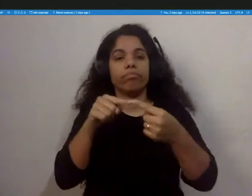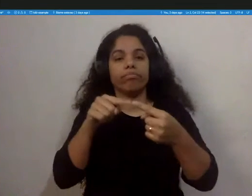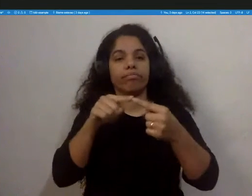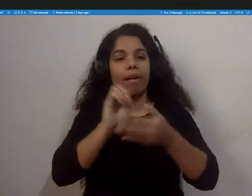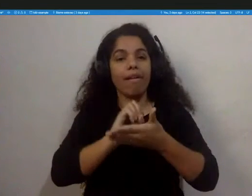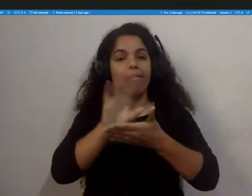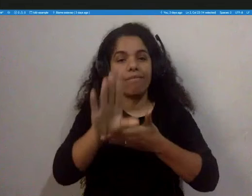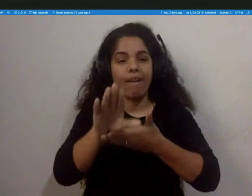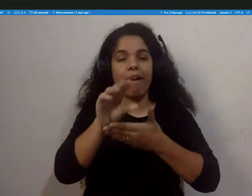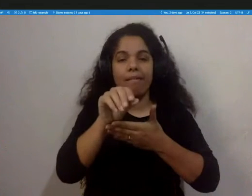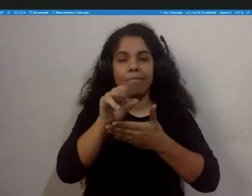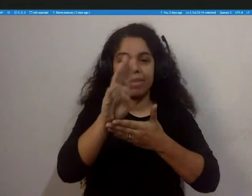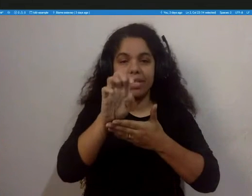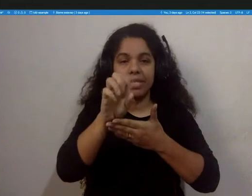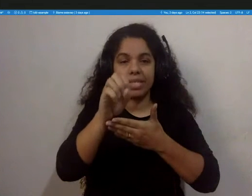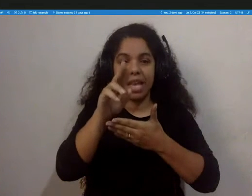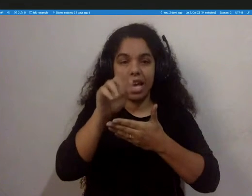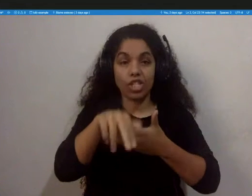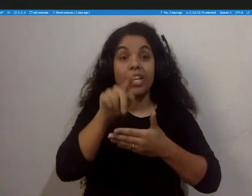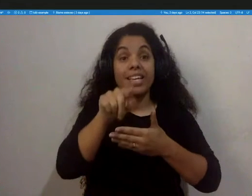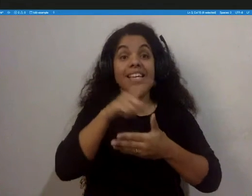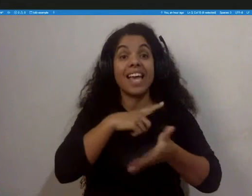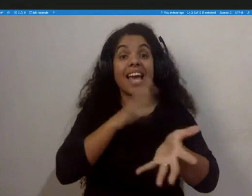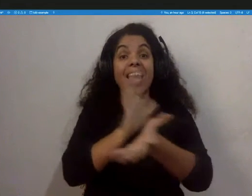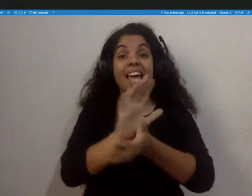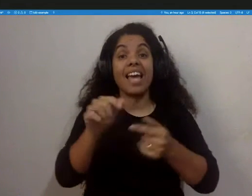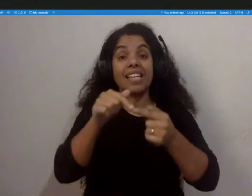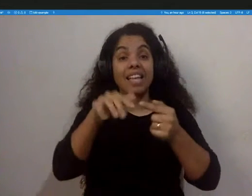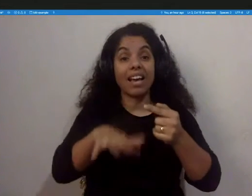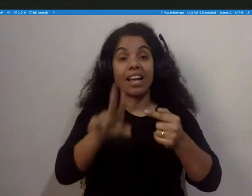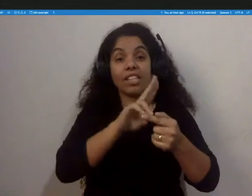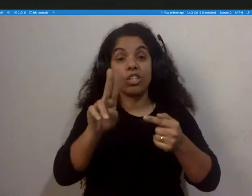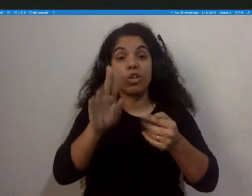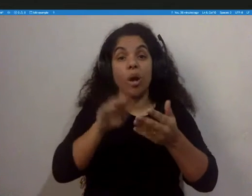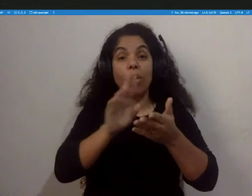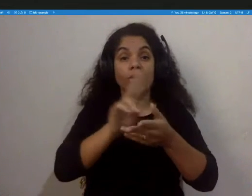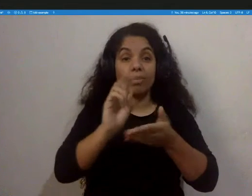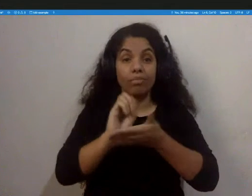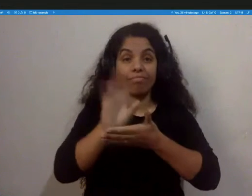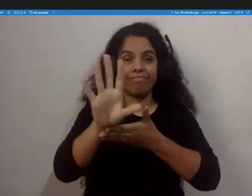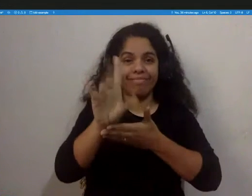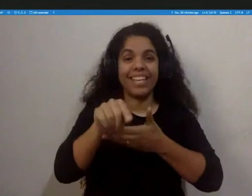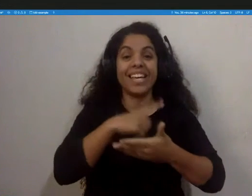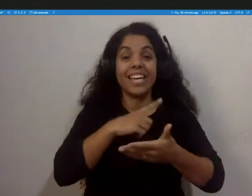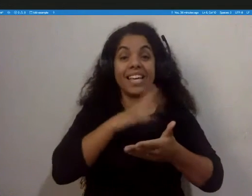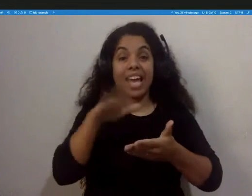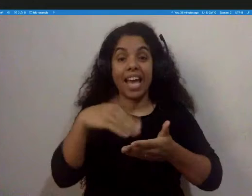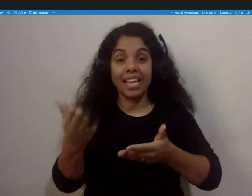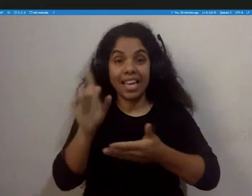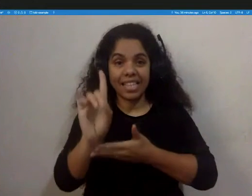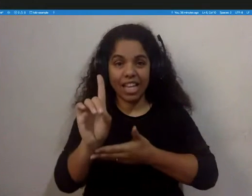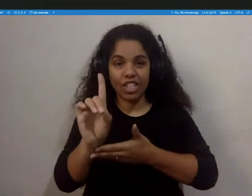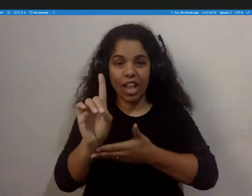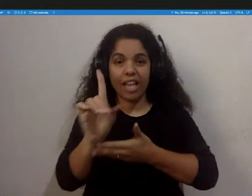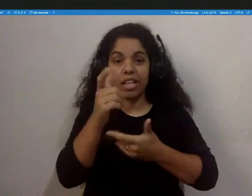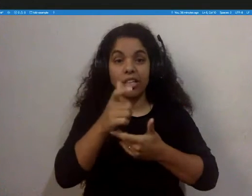enviar mensagem e essa classe ela tem um método chamado enviar. E aqui na direita, onde o meu mouse